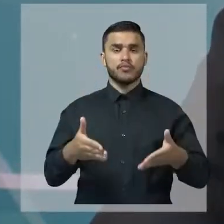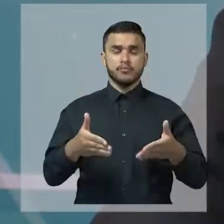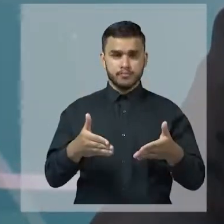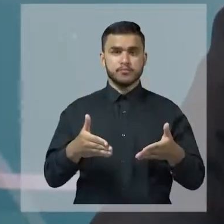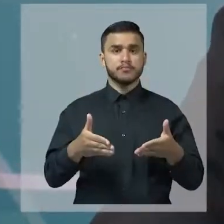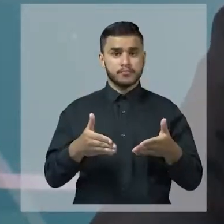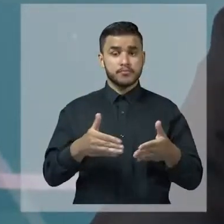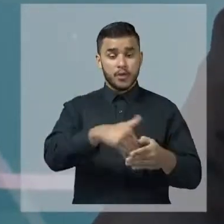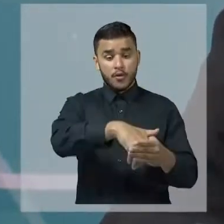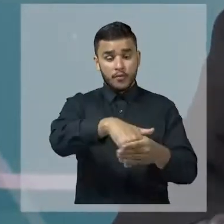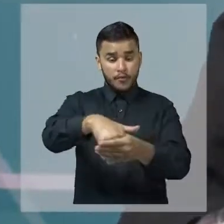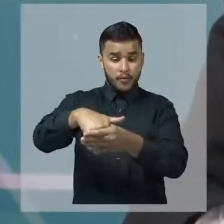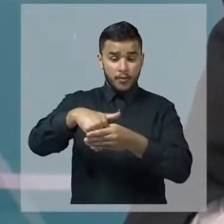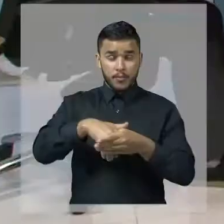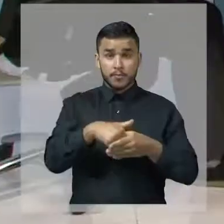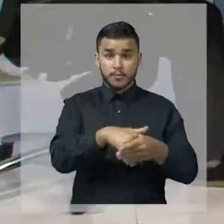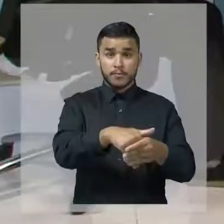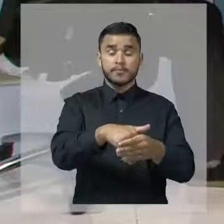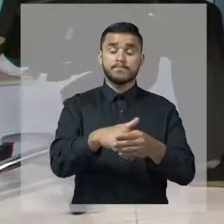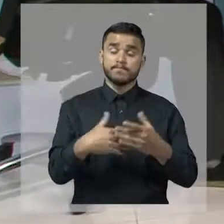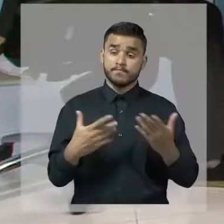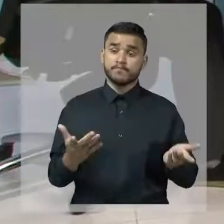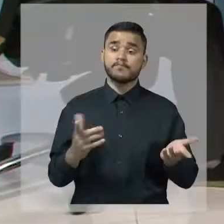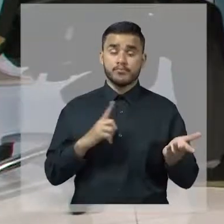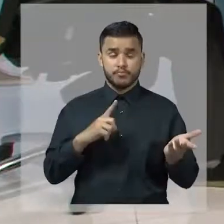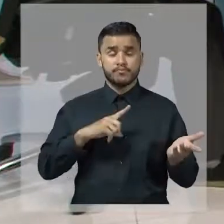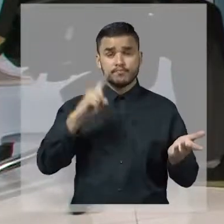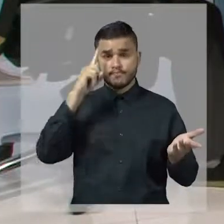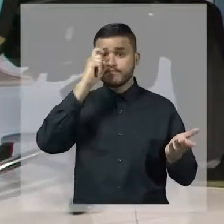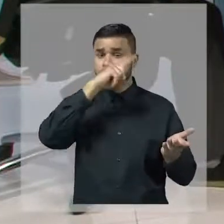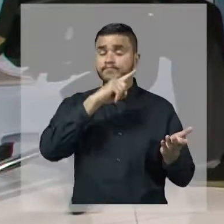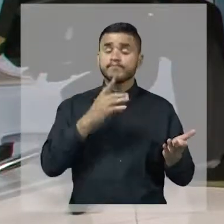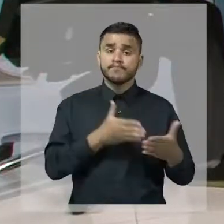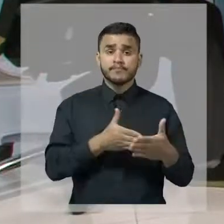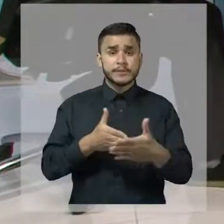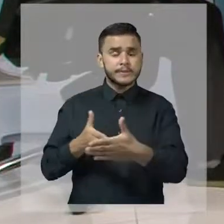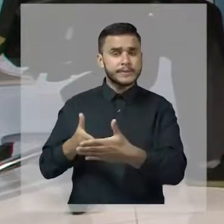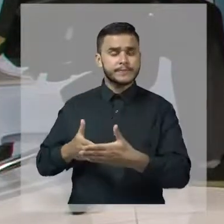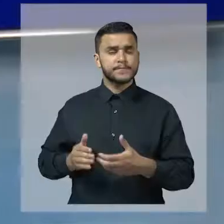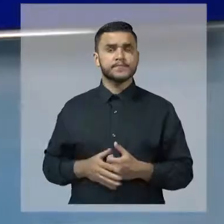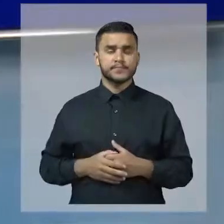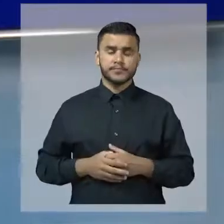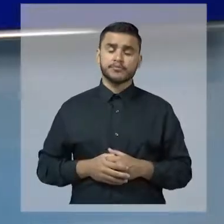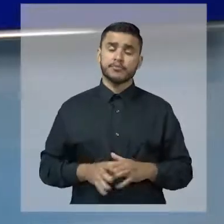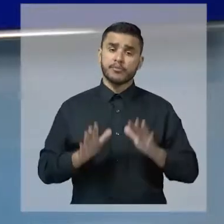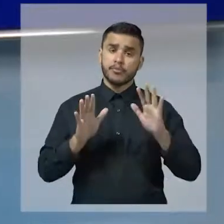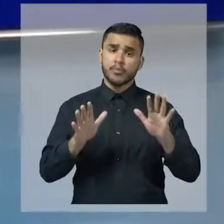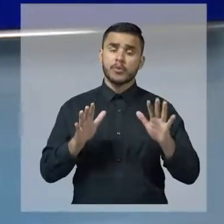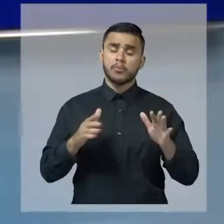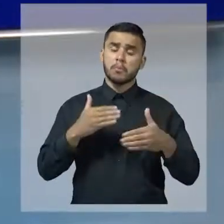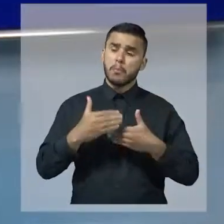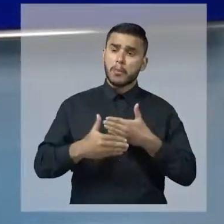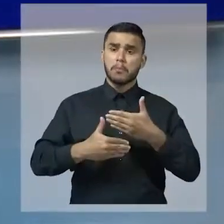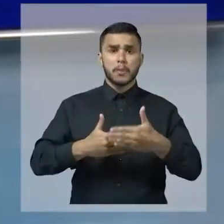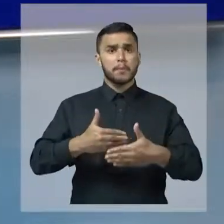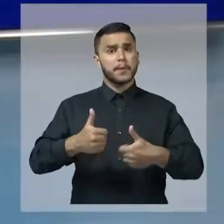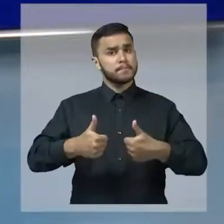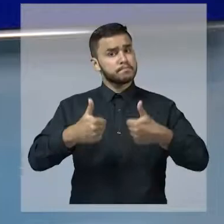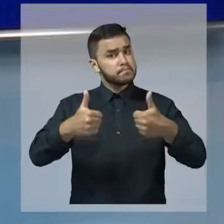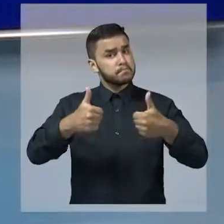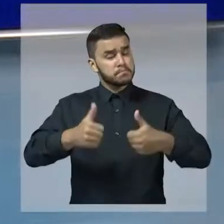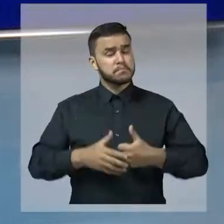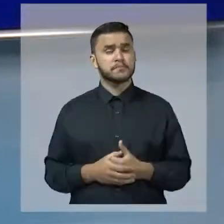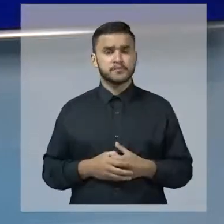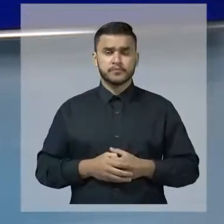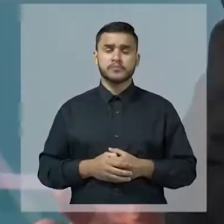eleitoral. Então, isso cria uma dificuldade. A coisa vem funcionando bem.